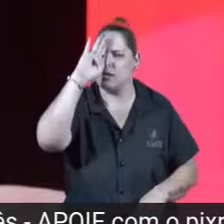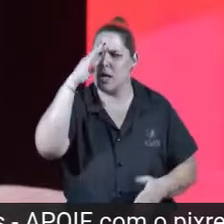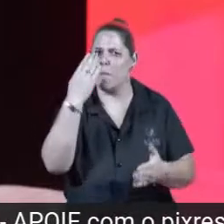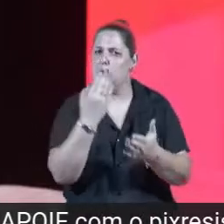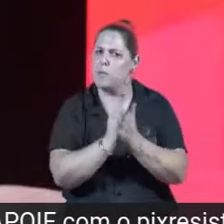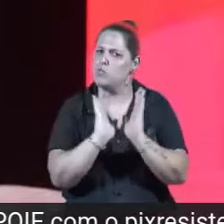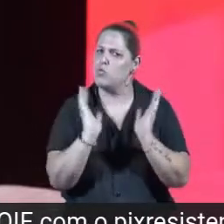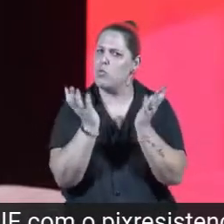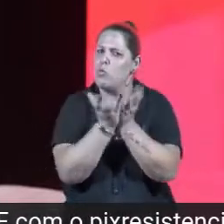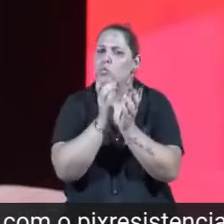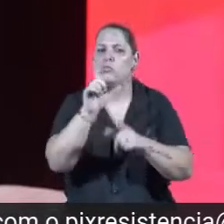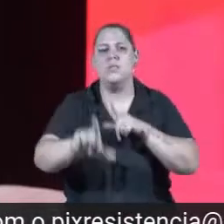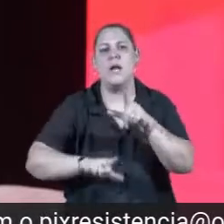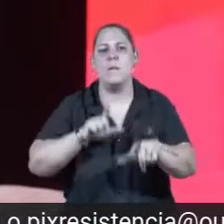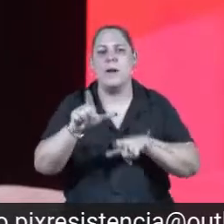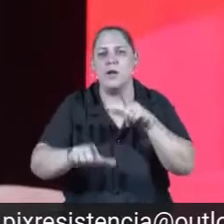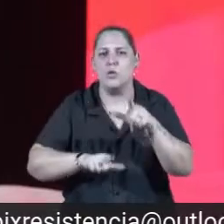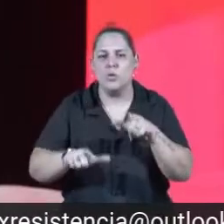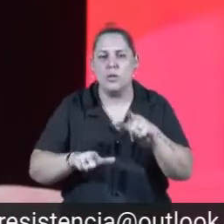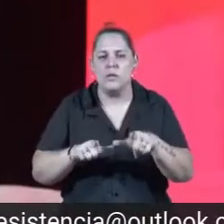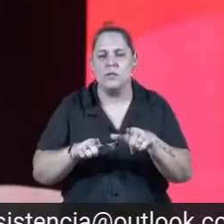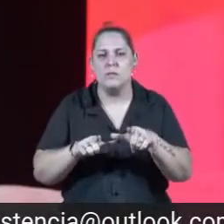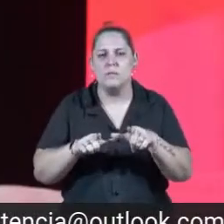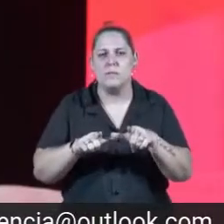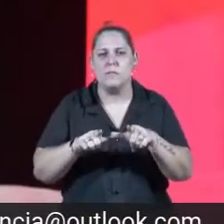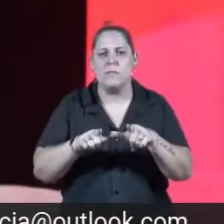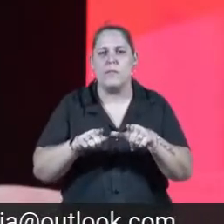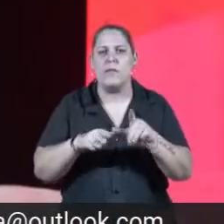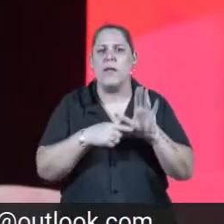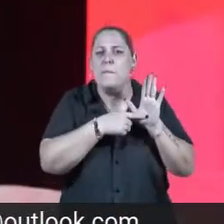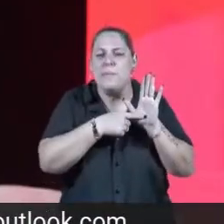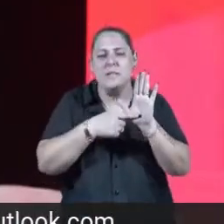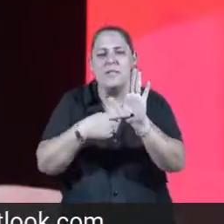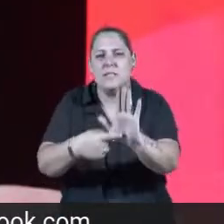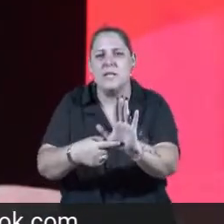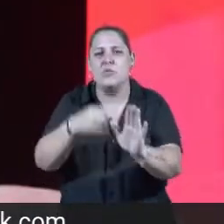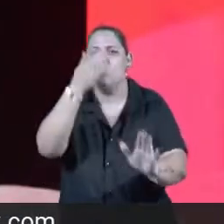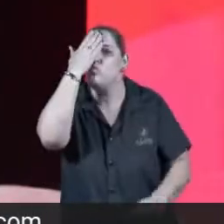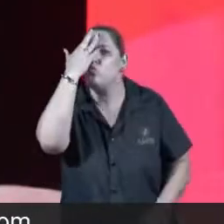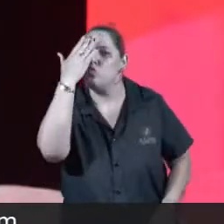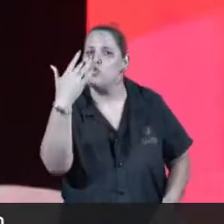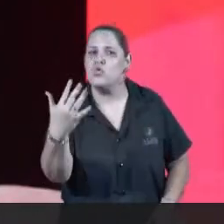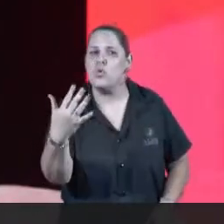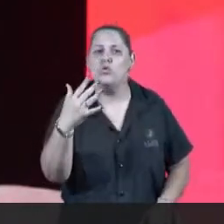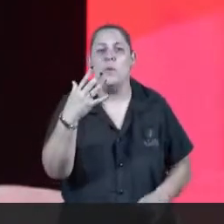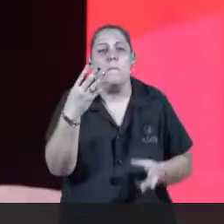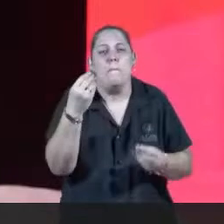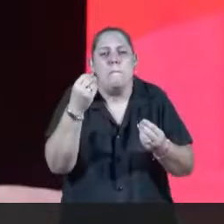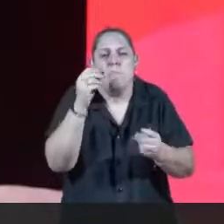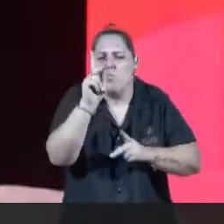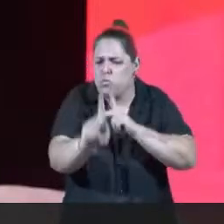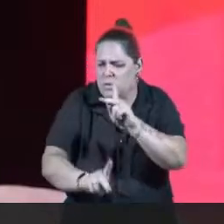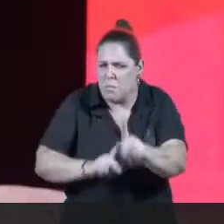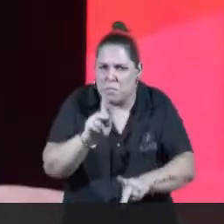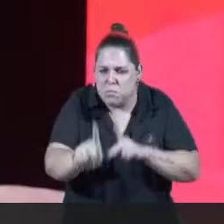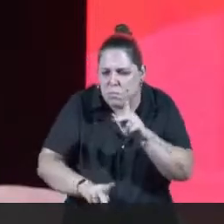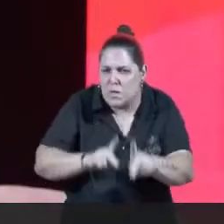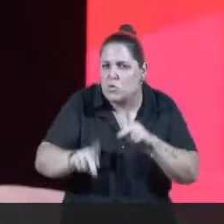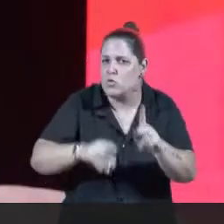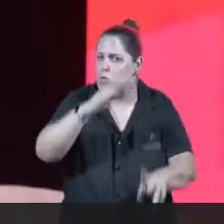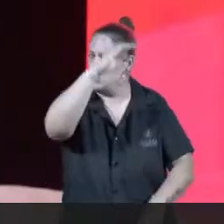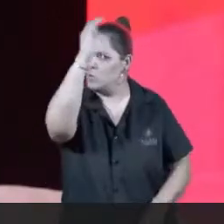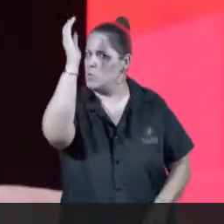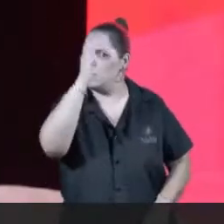Partido dos Trabalhadores e das Trabalhadoras representa o sonho de milhões de brasileiros e